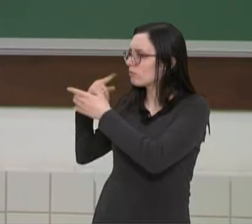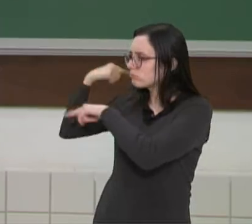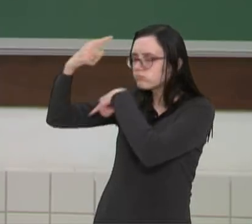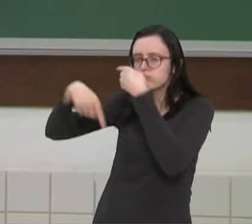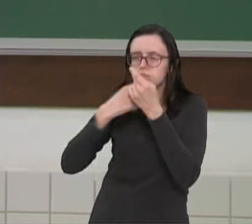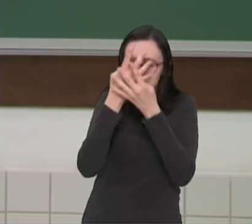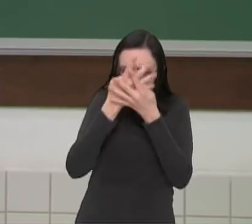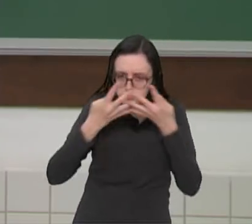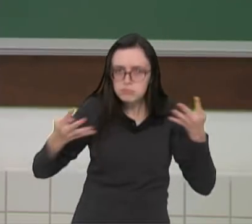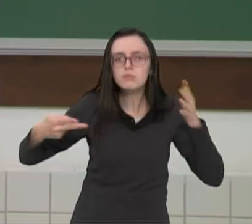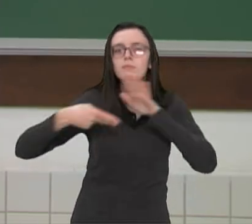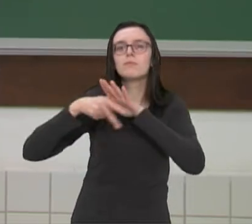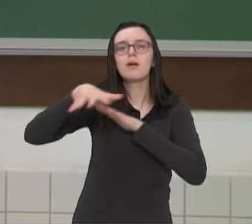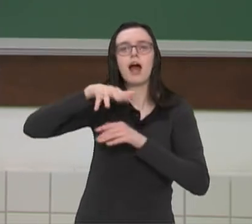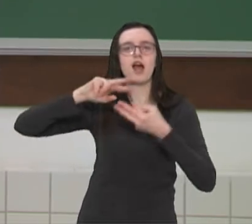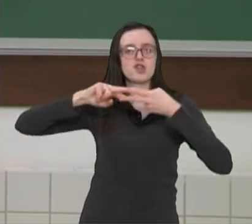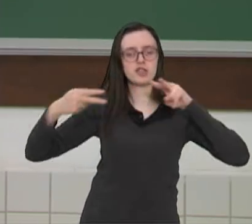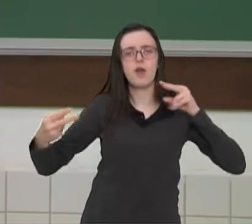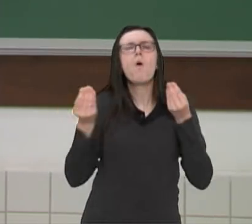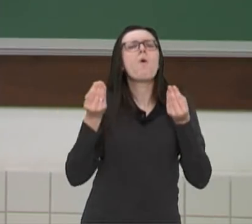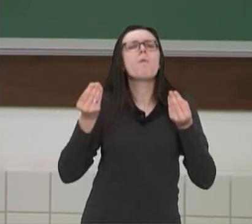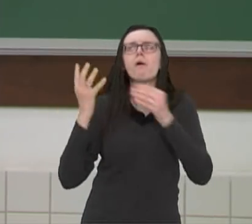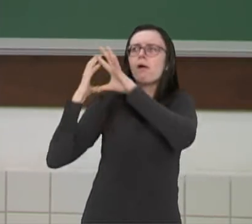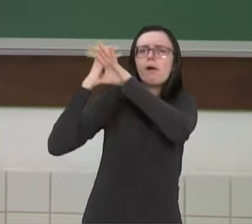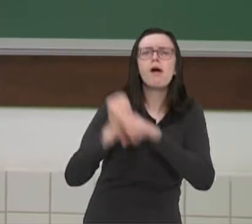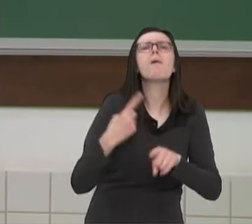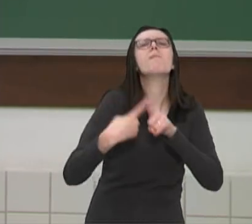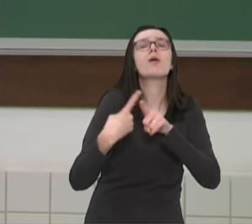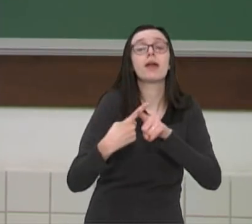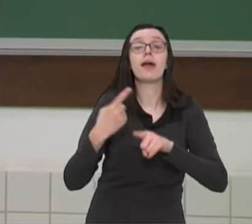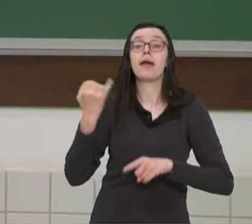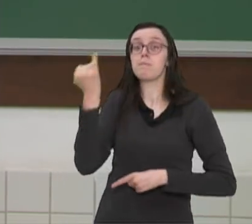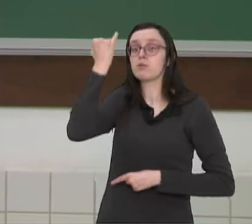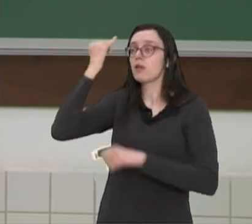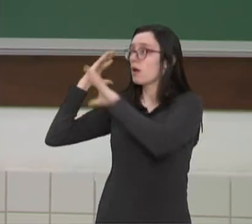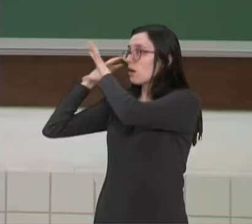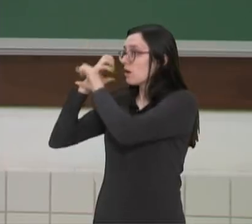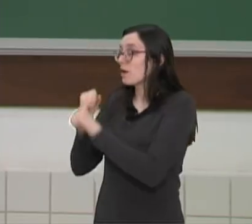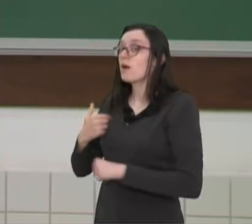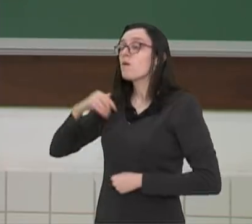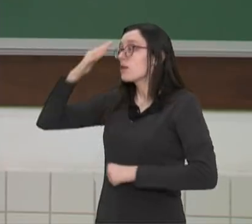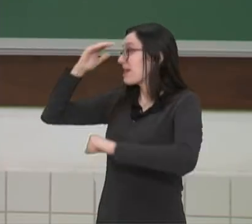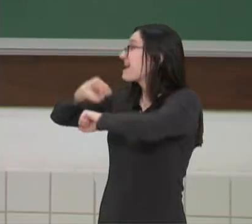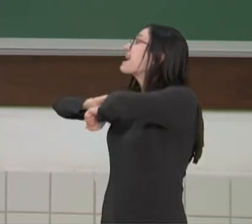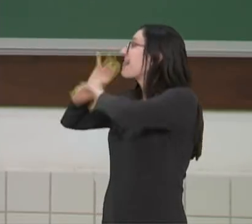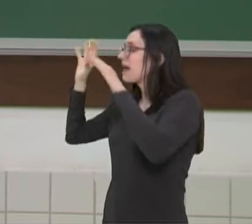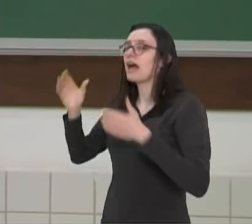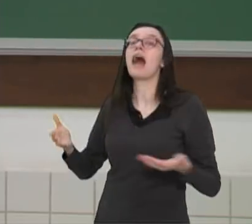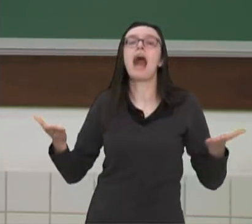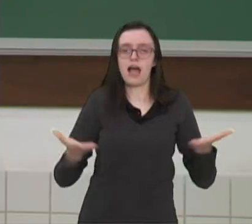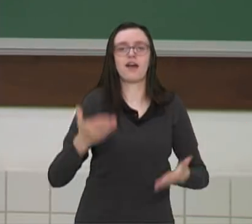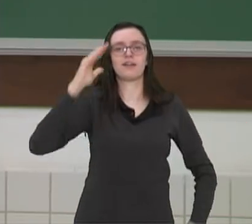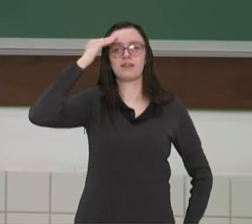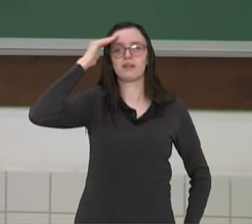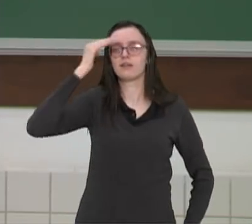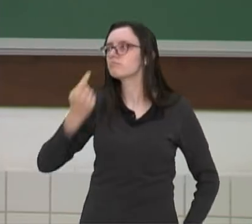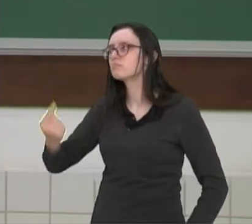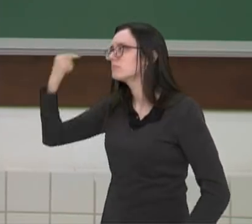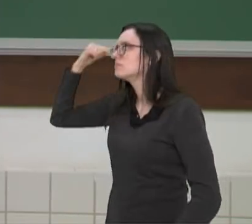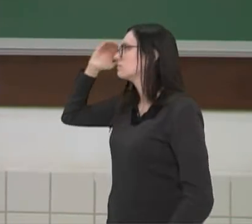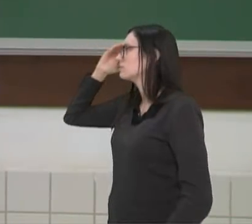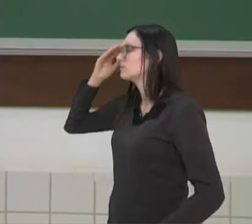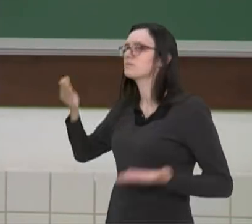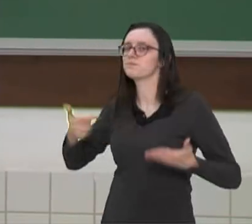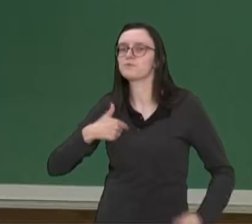tempo relembrando a aula anterior? Porque é a continuação. Se eu não entendi a parte de ligação gênica, eu não vou conseguir fazer o mapeamento cromossômico,